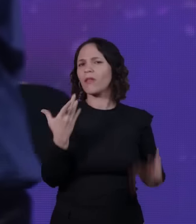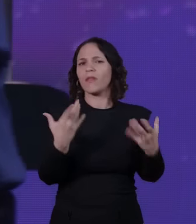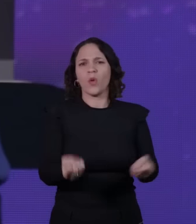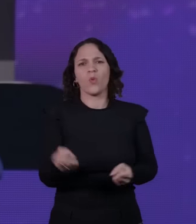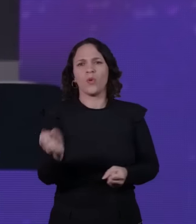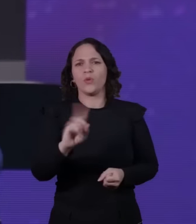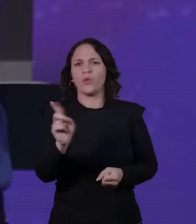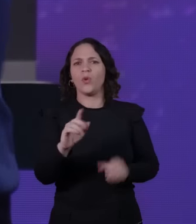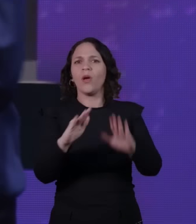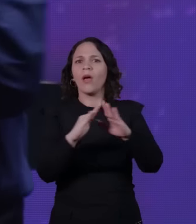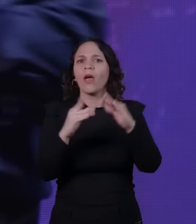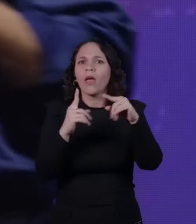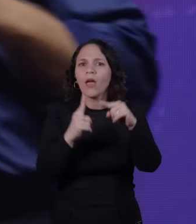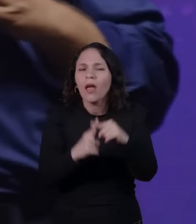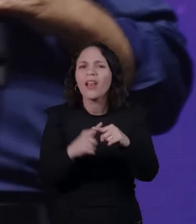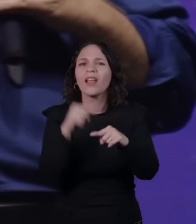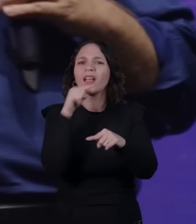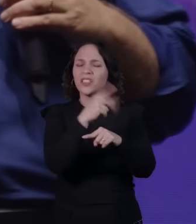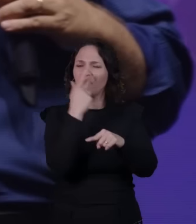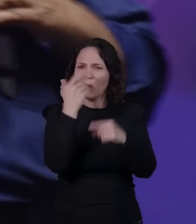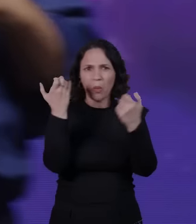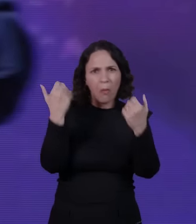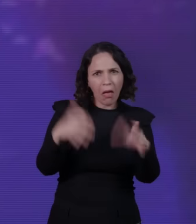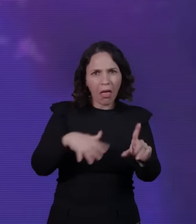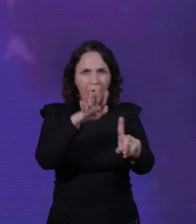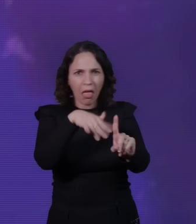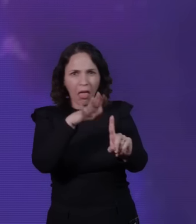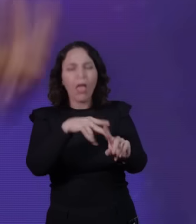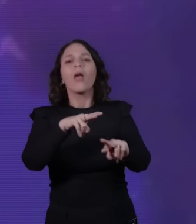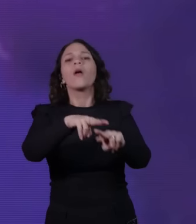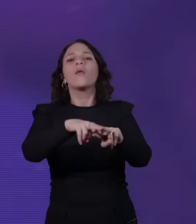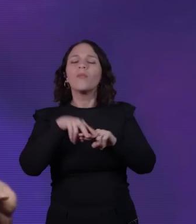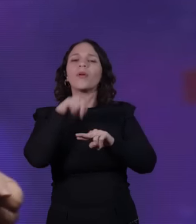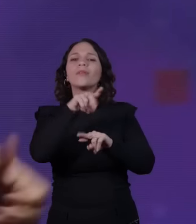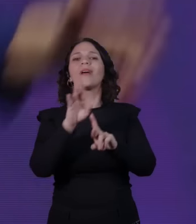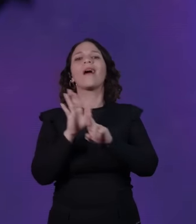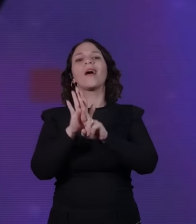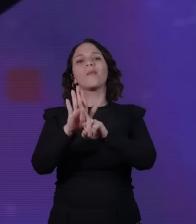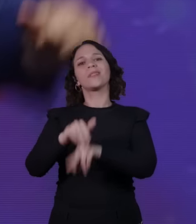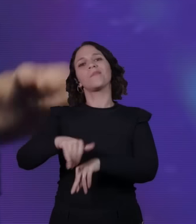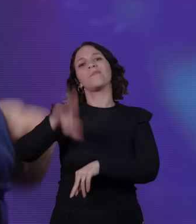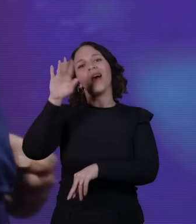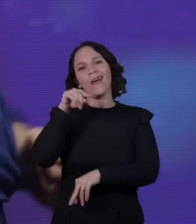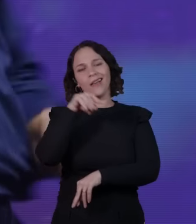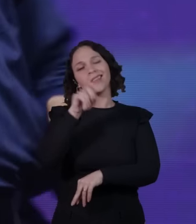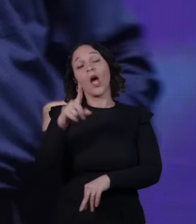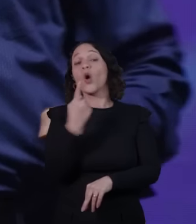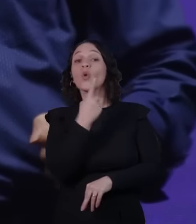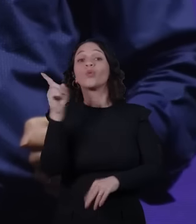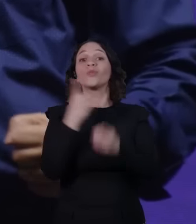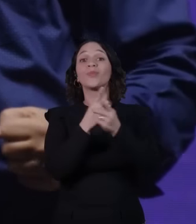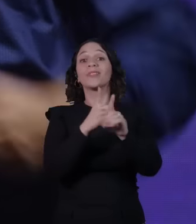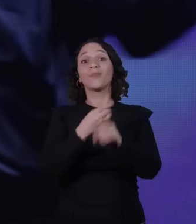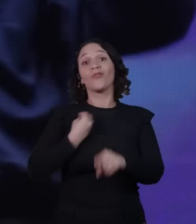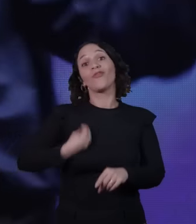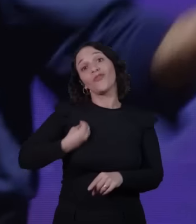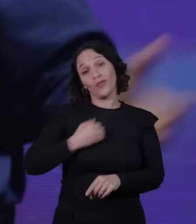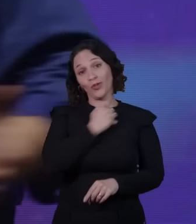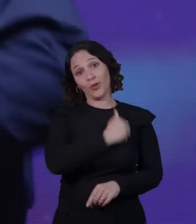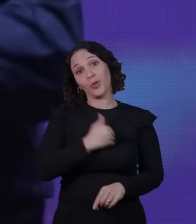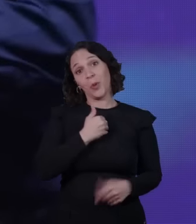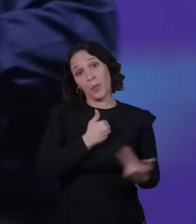recusou a adorá-lo, e, portanto, ele prendeu o seu maior representante, o último apóstolo vivo. E